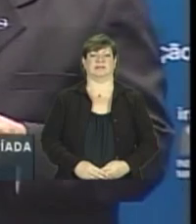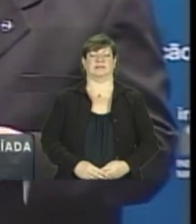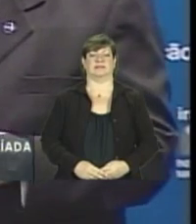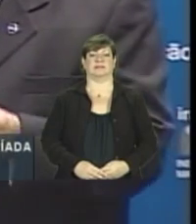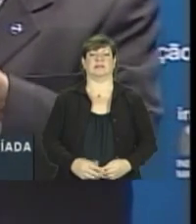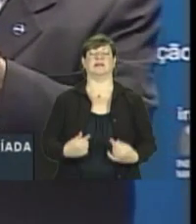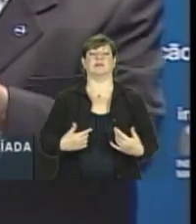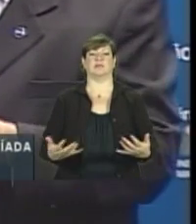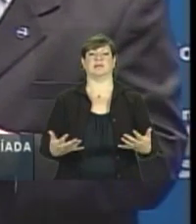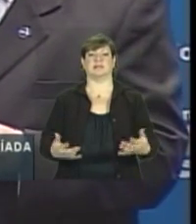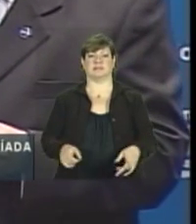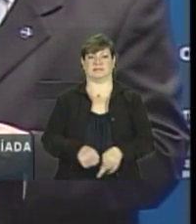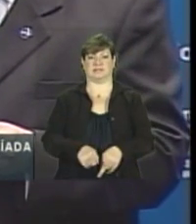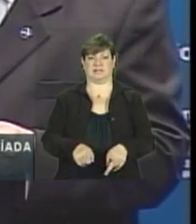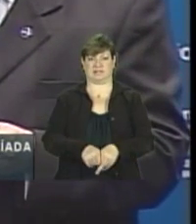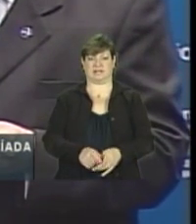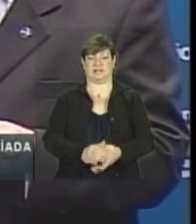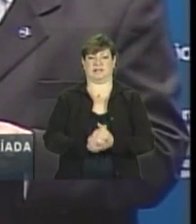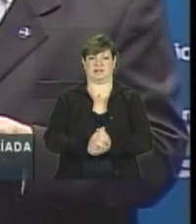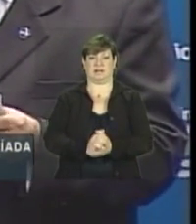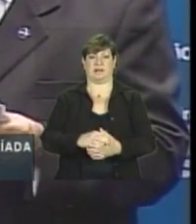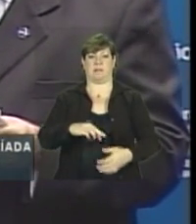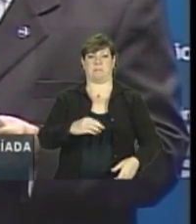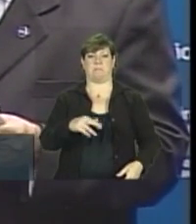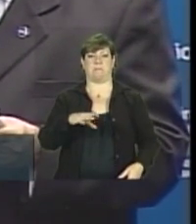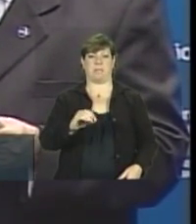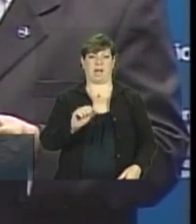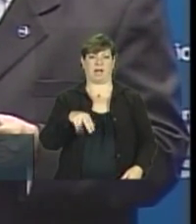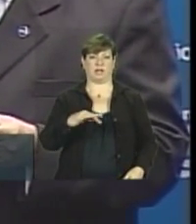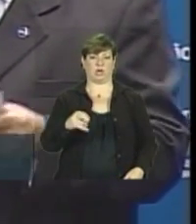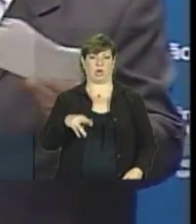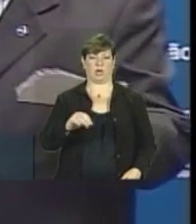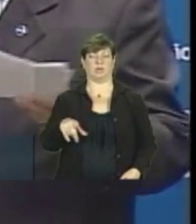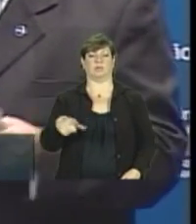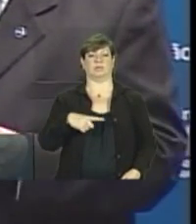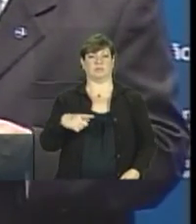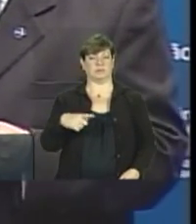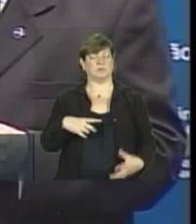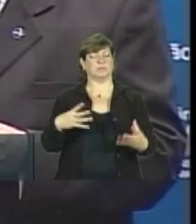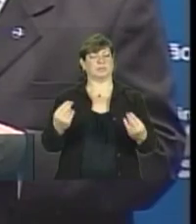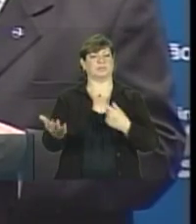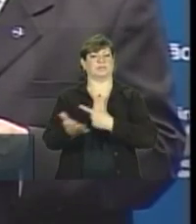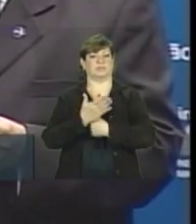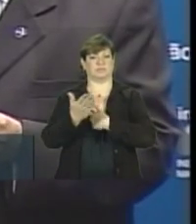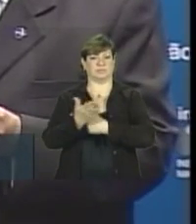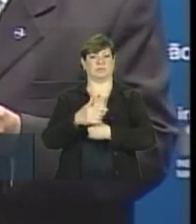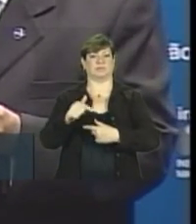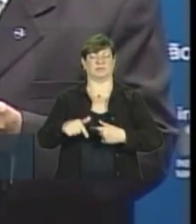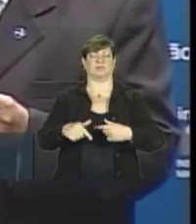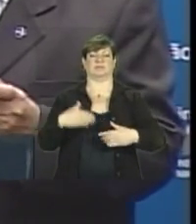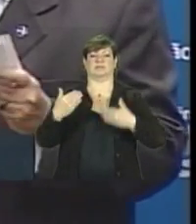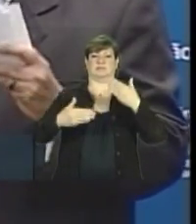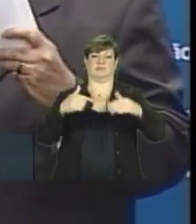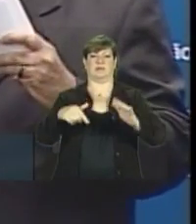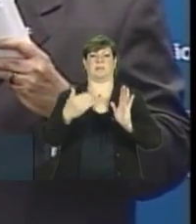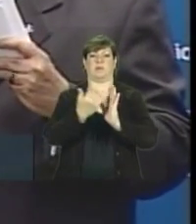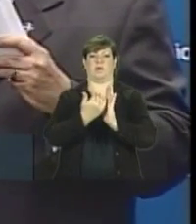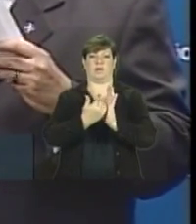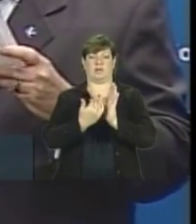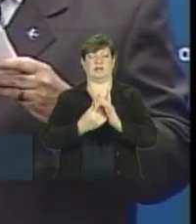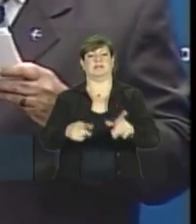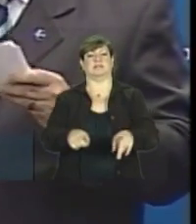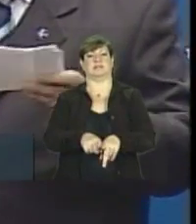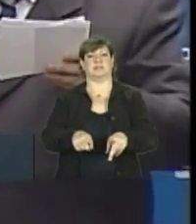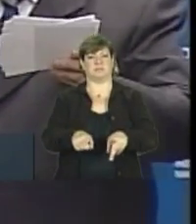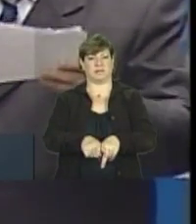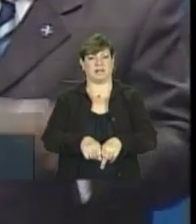Eu queria saudar o Marco Antônio Oliveira, secretário da CECIS, que muito contribuiu para esse desenvolvimento desse programa, e também